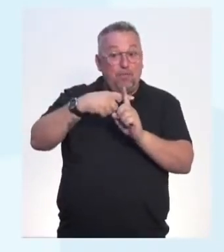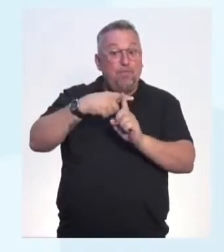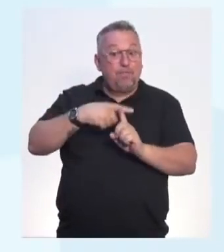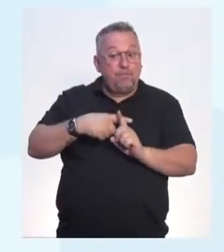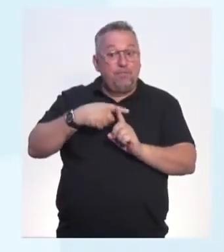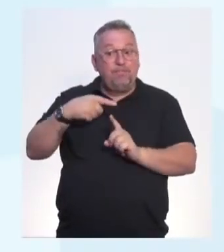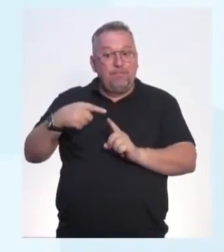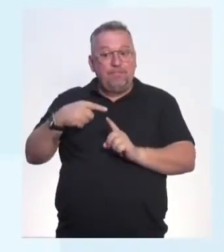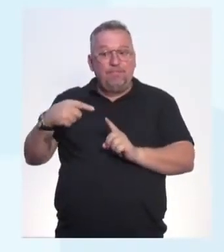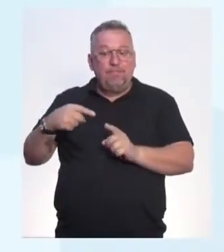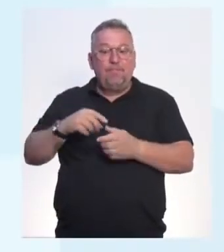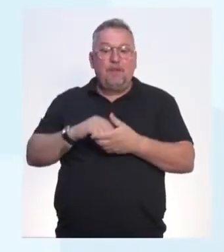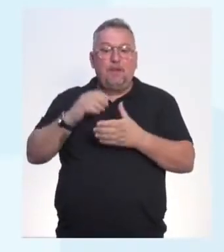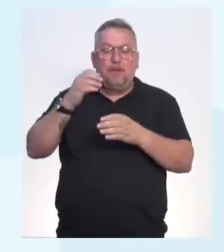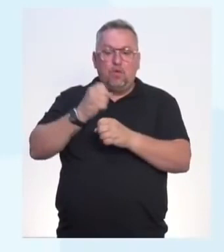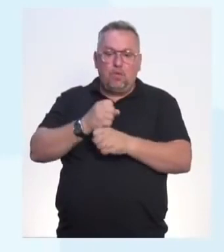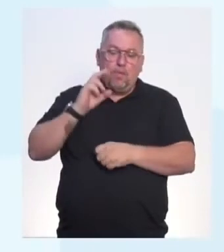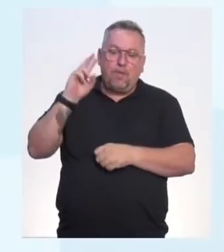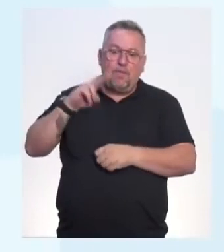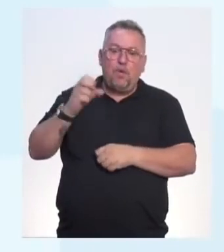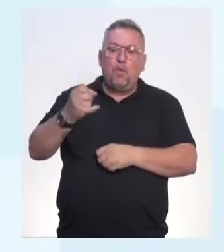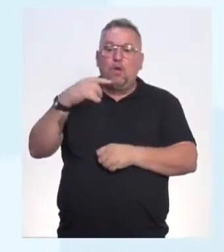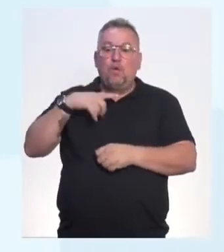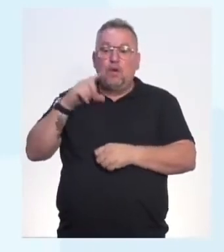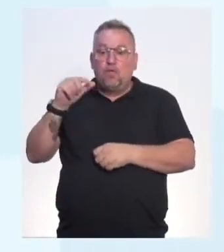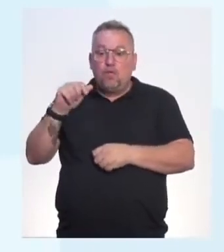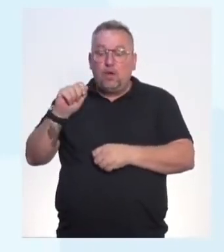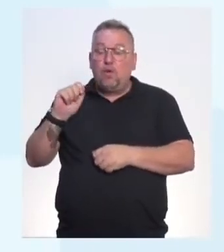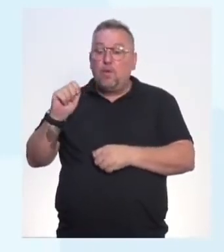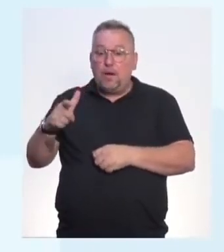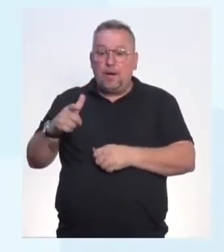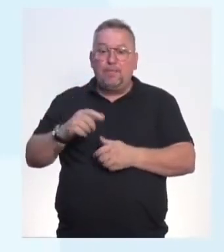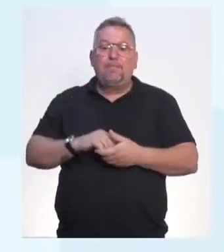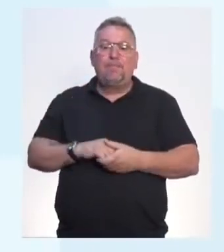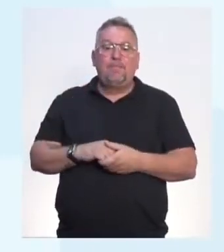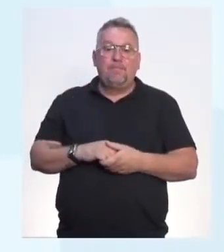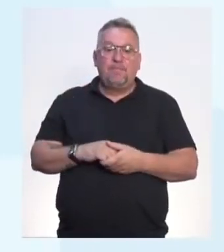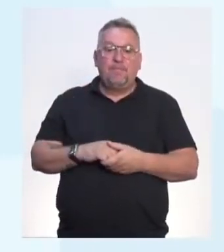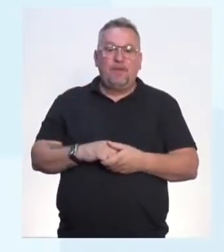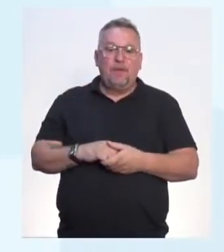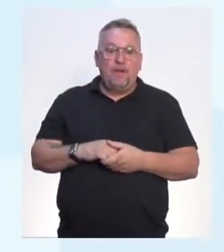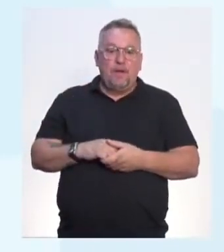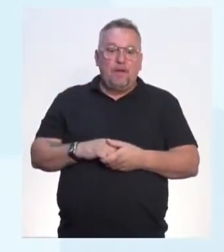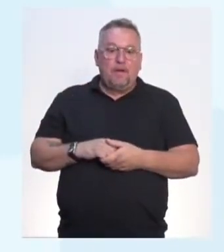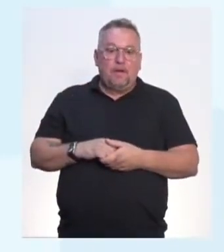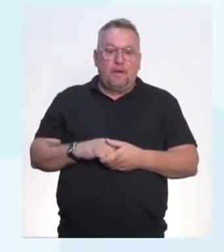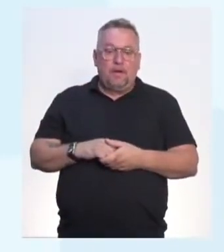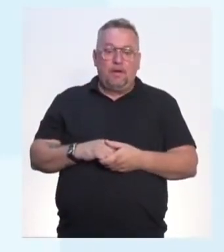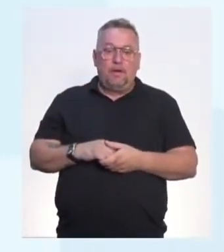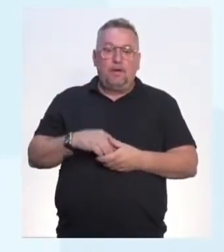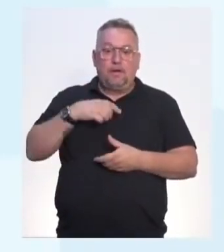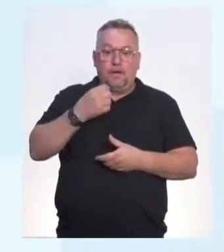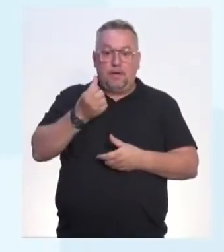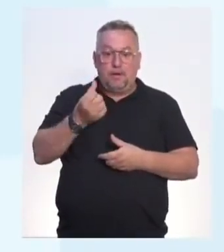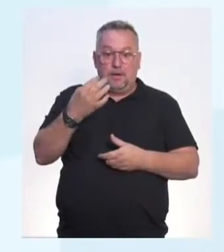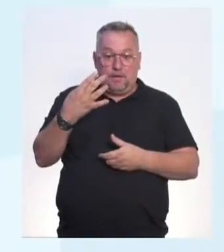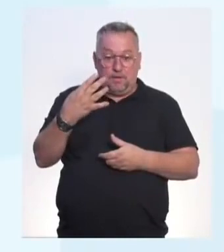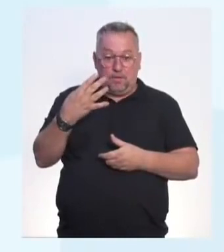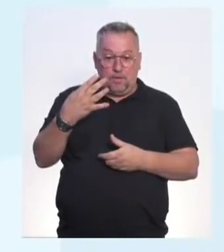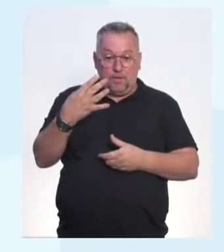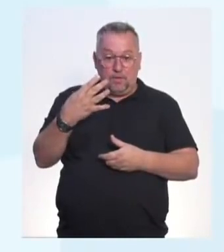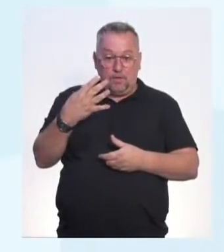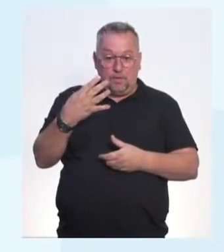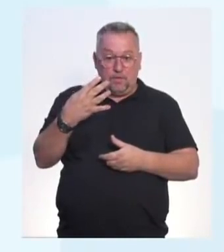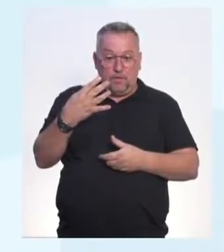positivos, negativos com negativos, para ver quanto eu tenho de dinheiro e quanto eu tenho de dívida. Acho que é mais fácil, tá? Então, como eu tenho 64